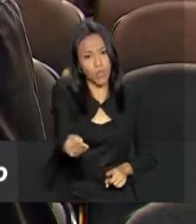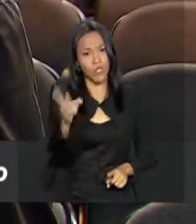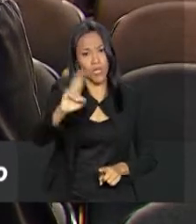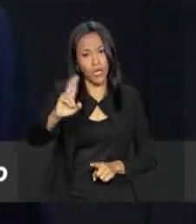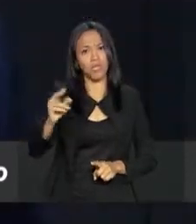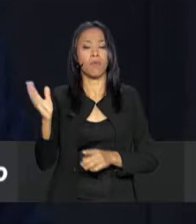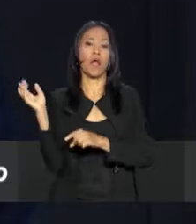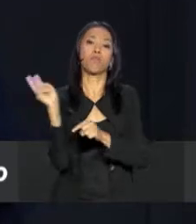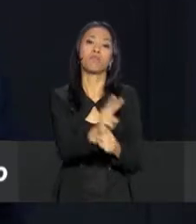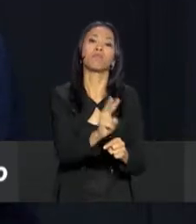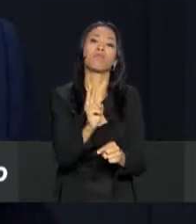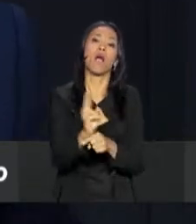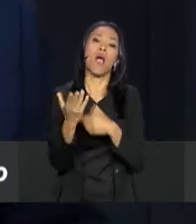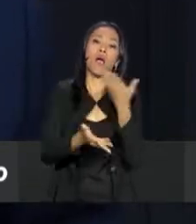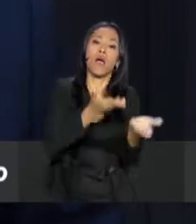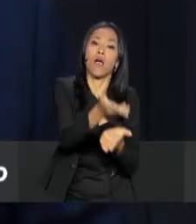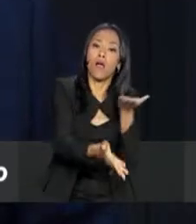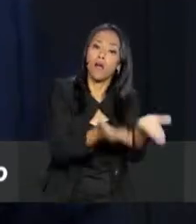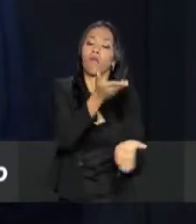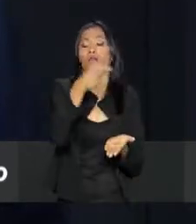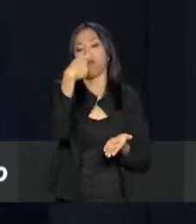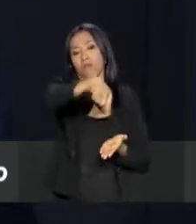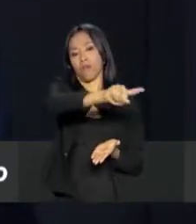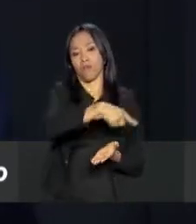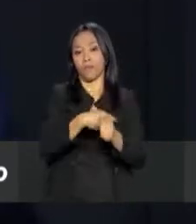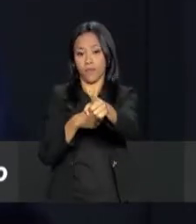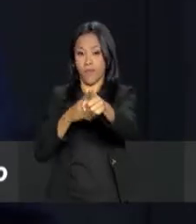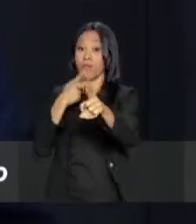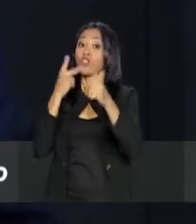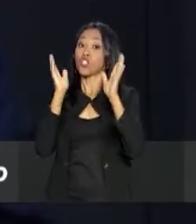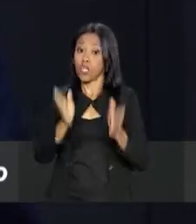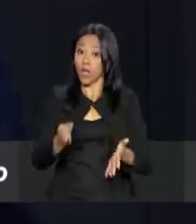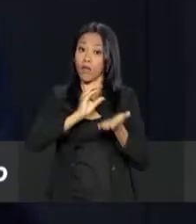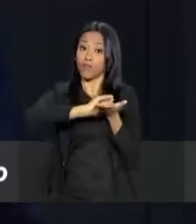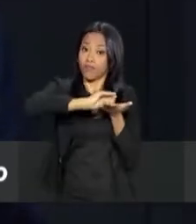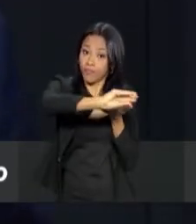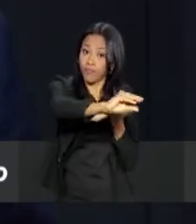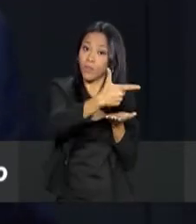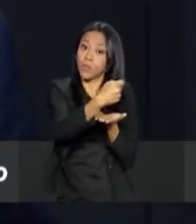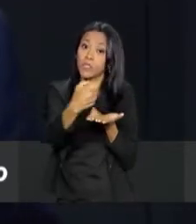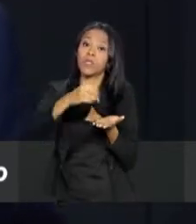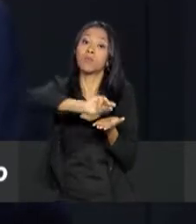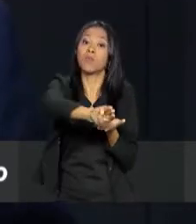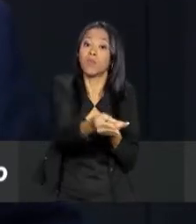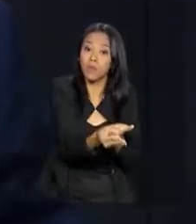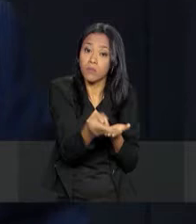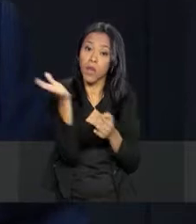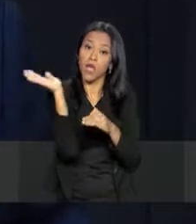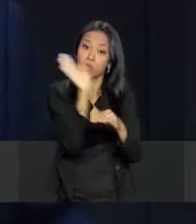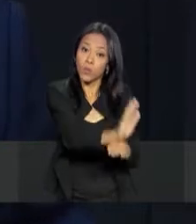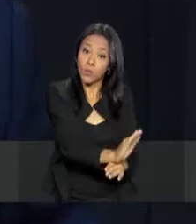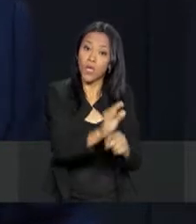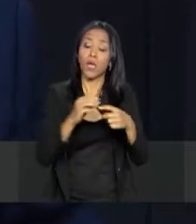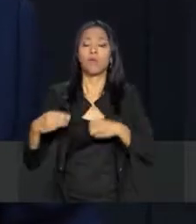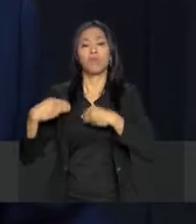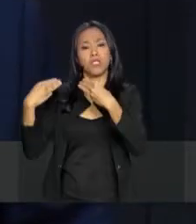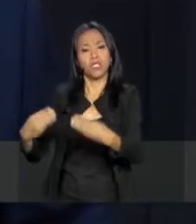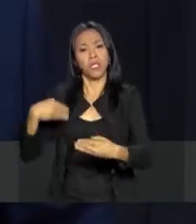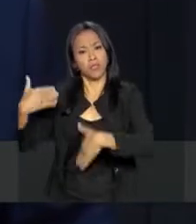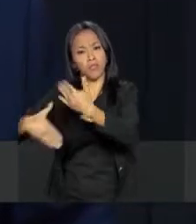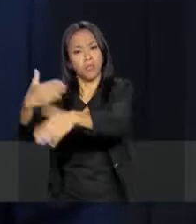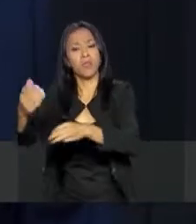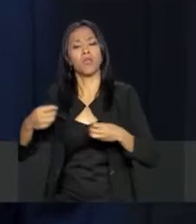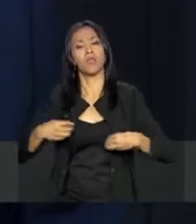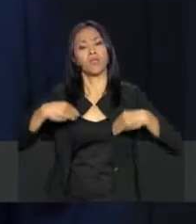acolhida foram liberados mais de 200 milhões em ações naquela região não é do ministério do desenvolvimento está a